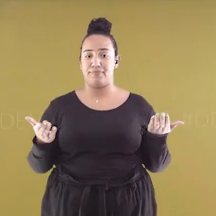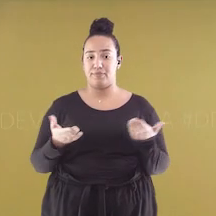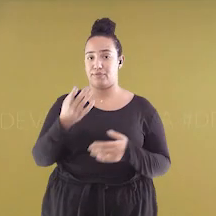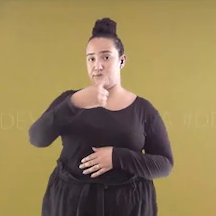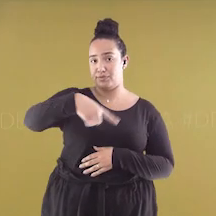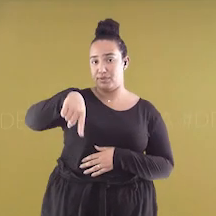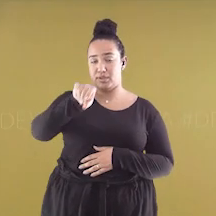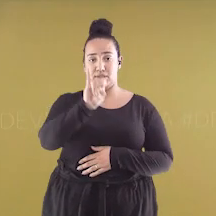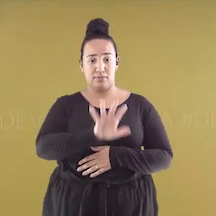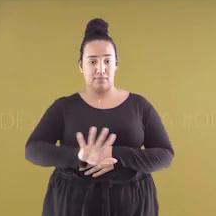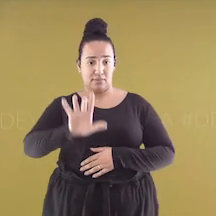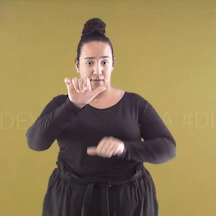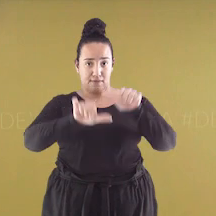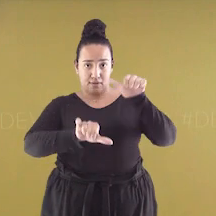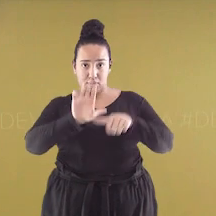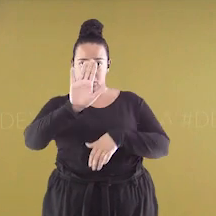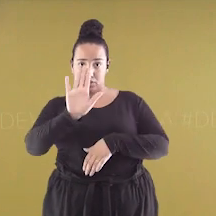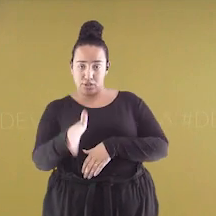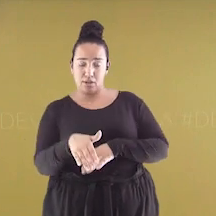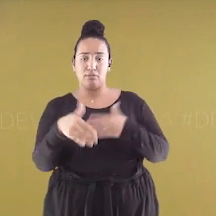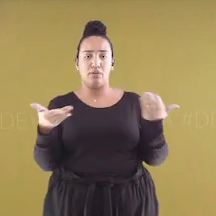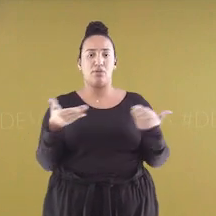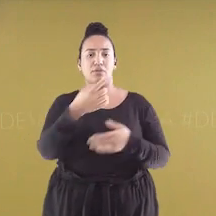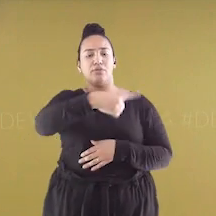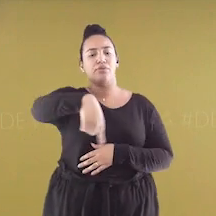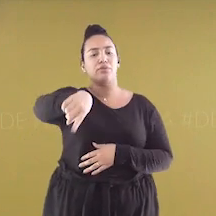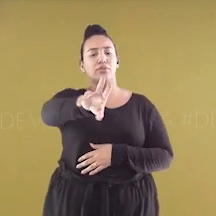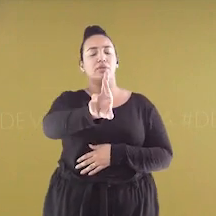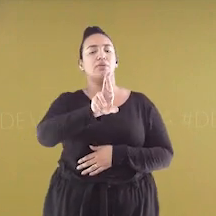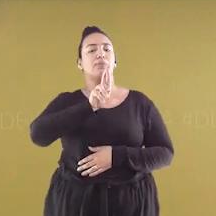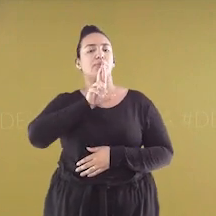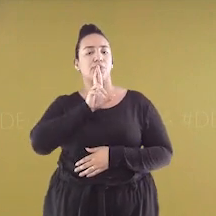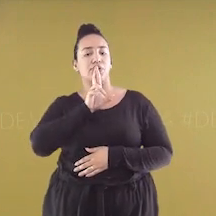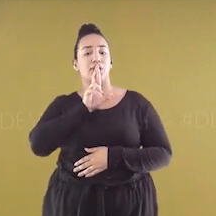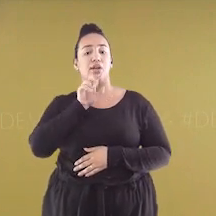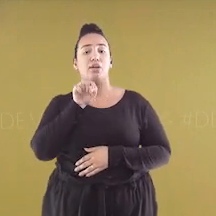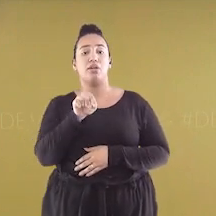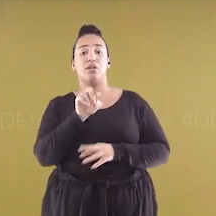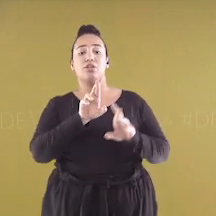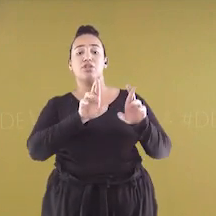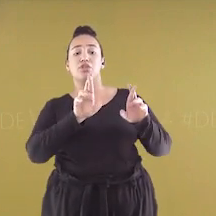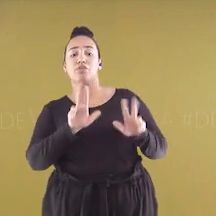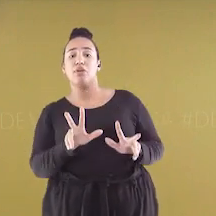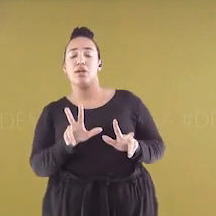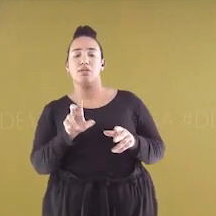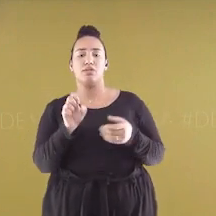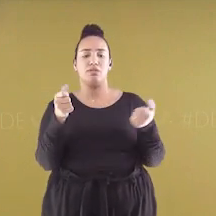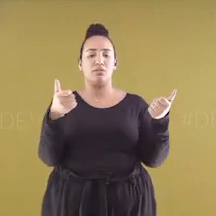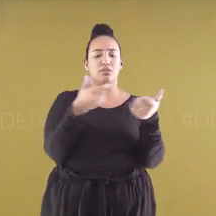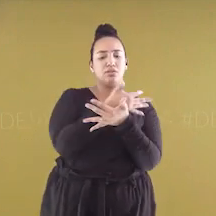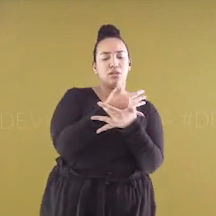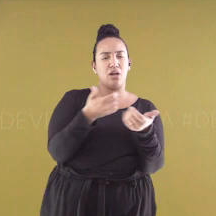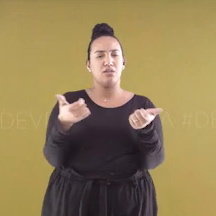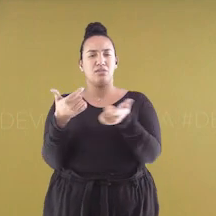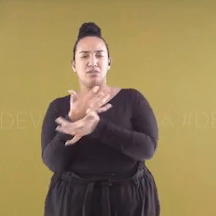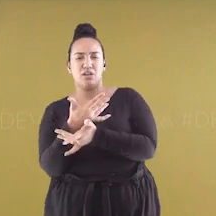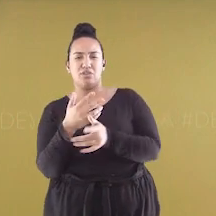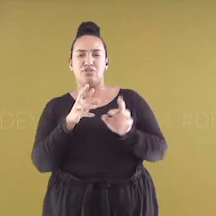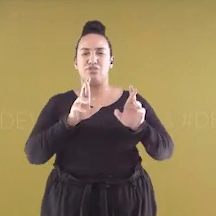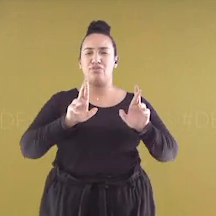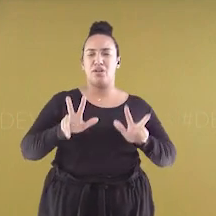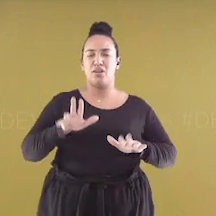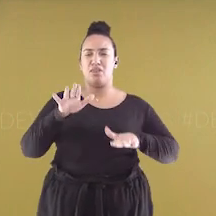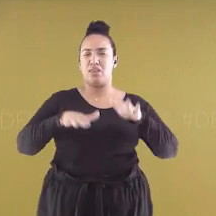Agora que você analisou as imagens, responda o que caracteriza as diferenças existentes em uma